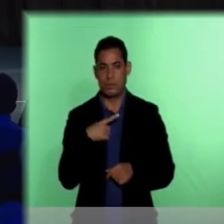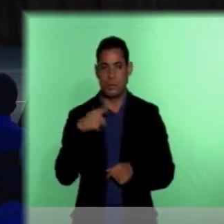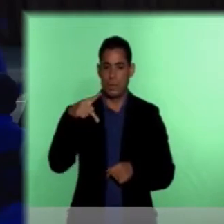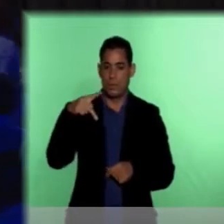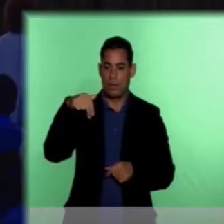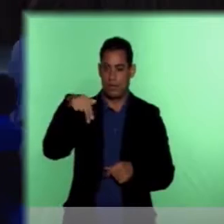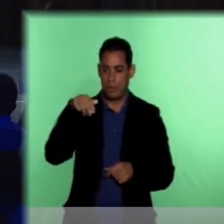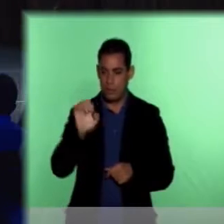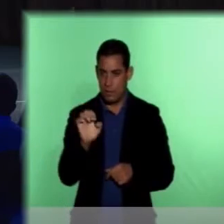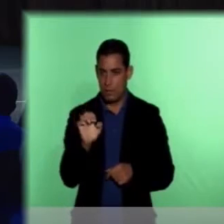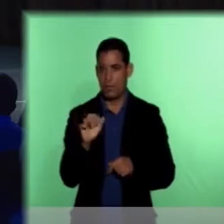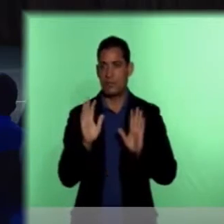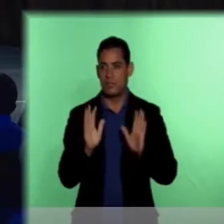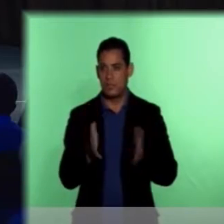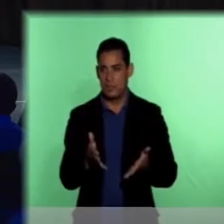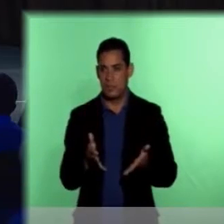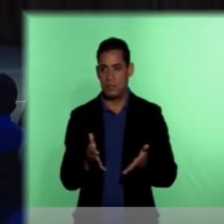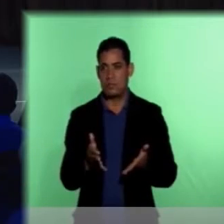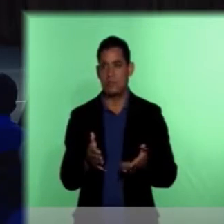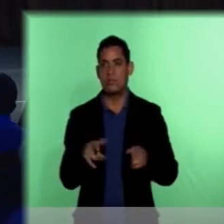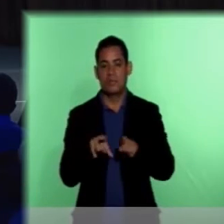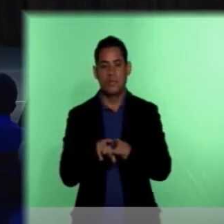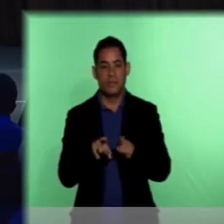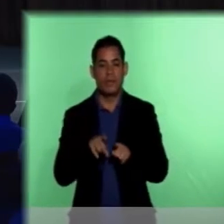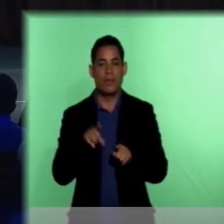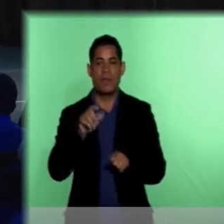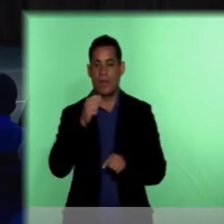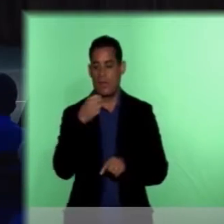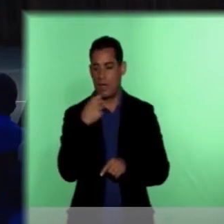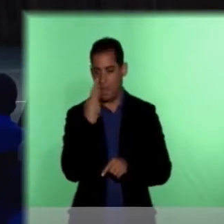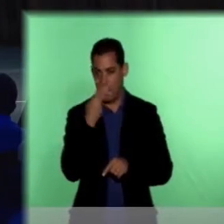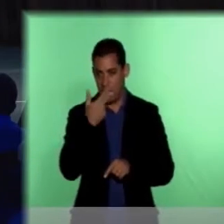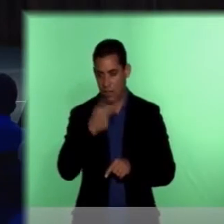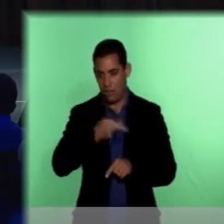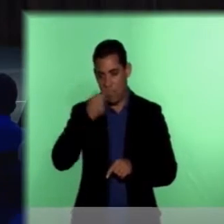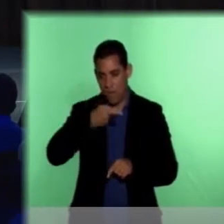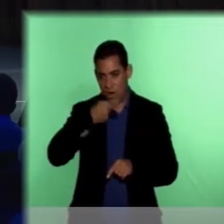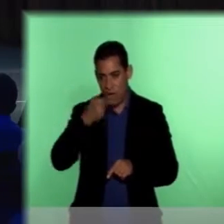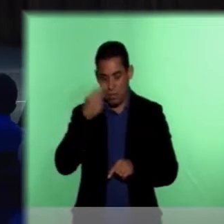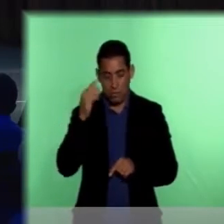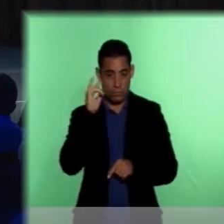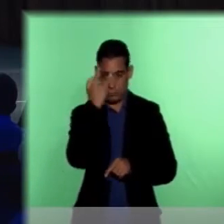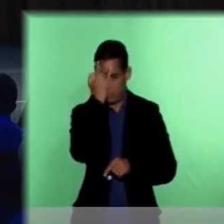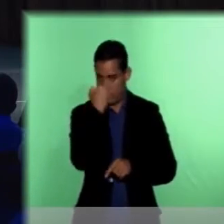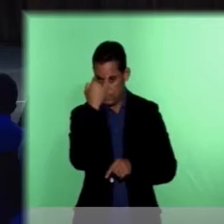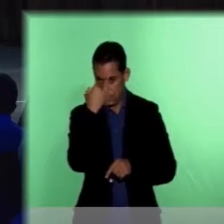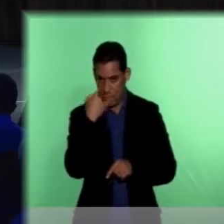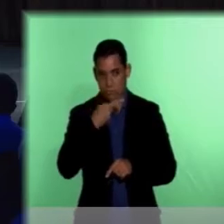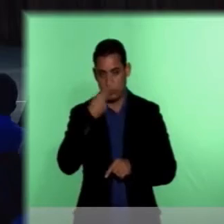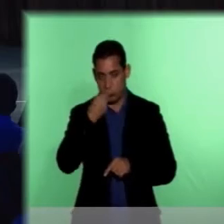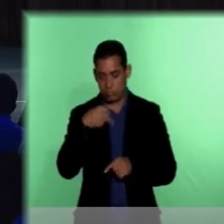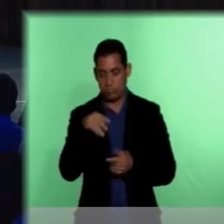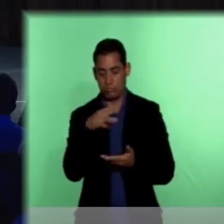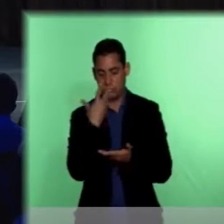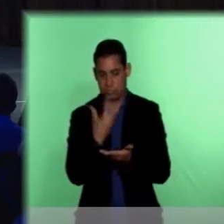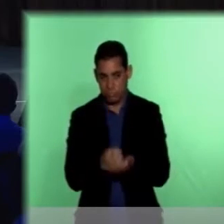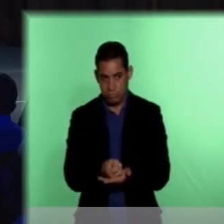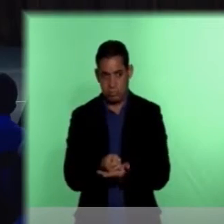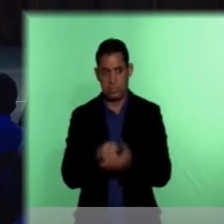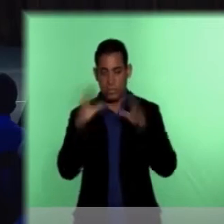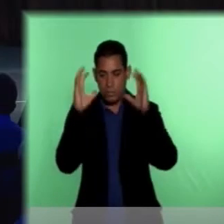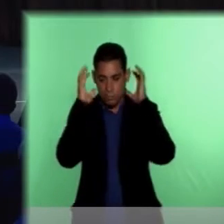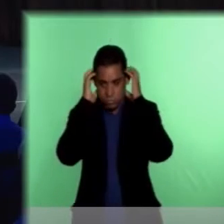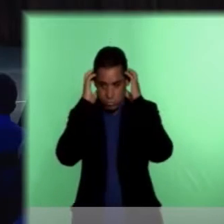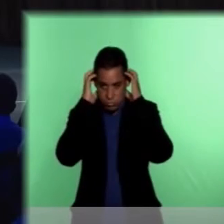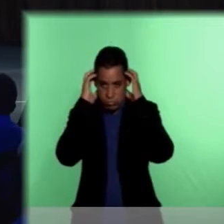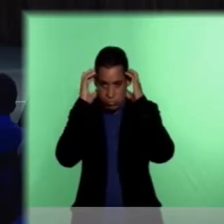Nacional de Educação em linguagem audiodescritiva, e vai lançar também o Plano Nacional de Educação e o Manual da Semana de Ação